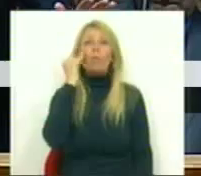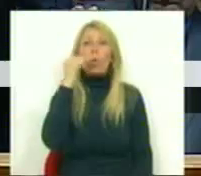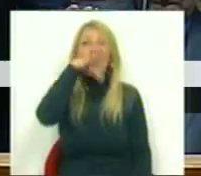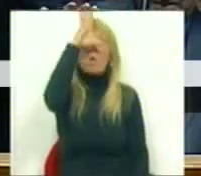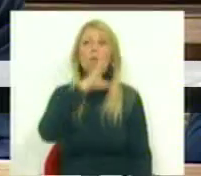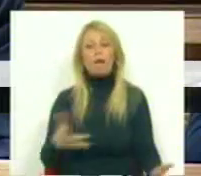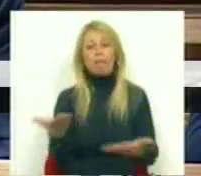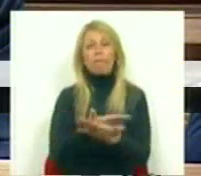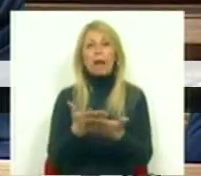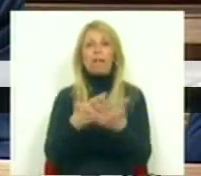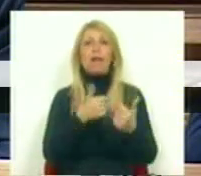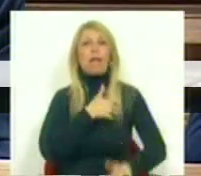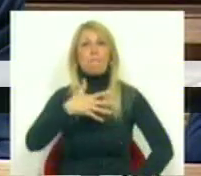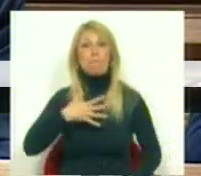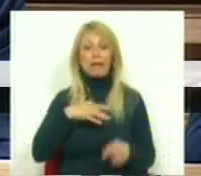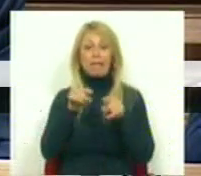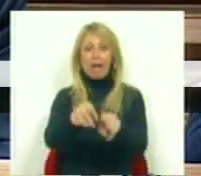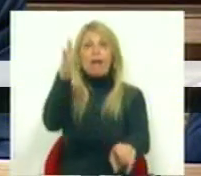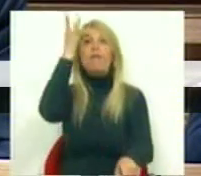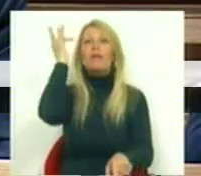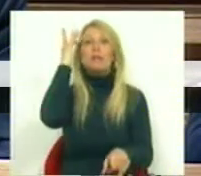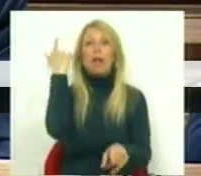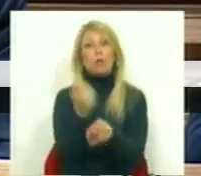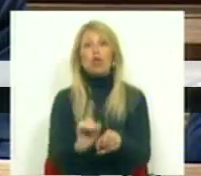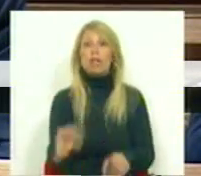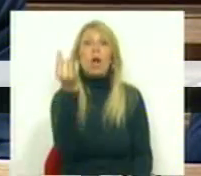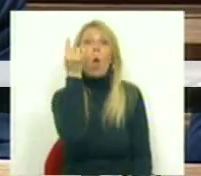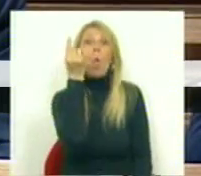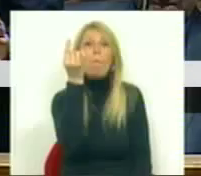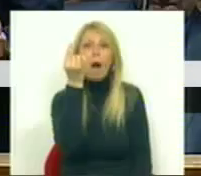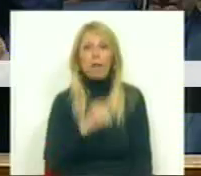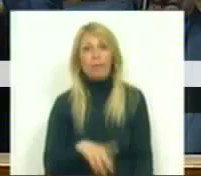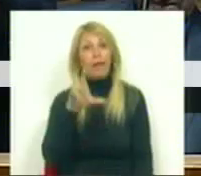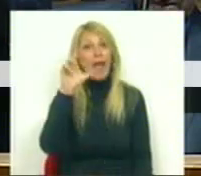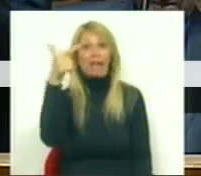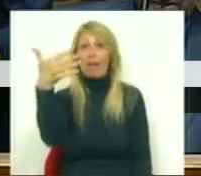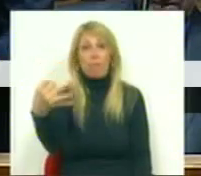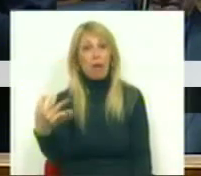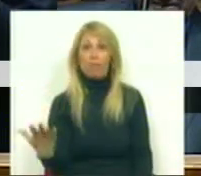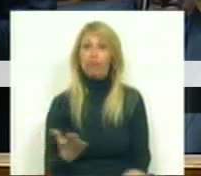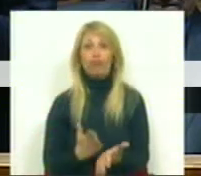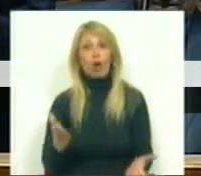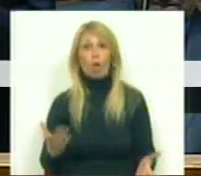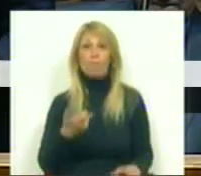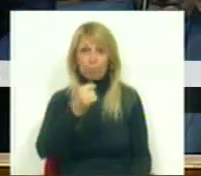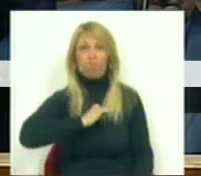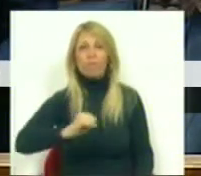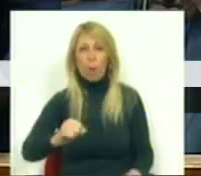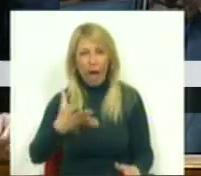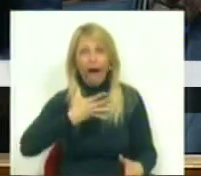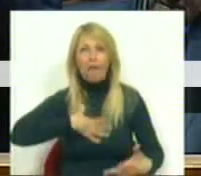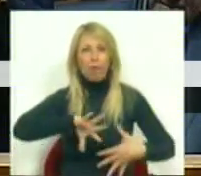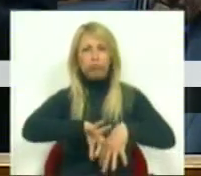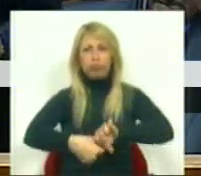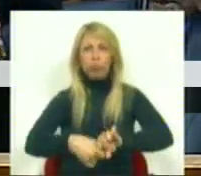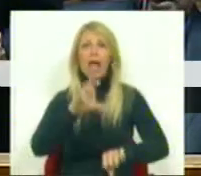todas estas empresas, nesta facilidade, exceto uma, que é a RTP. E o ataque sistemático para desmantelar a RTP